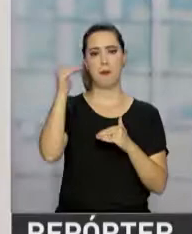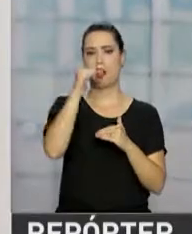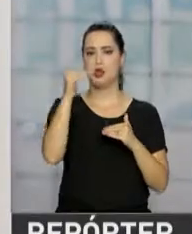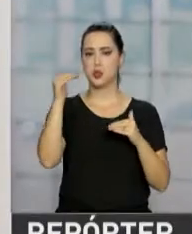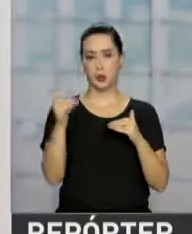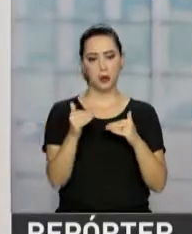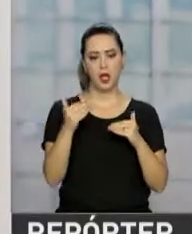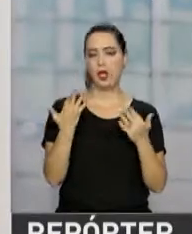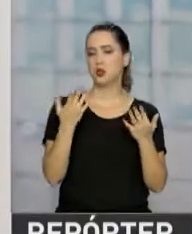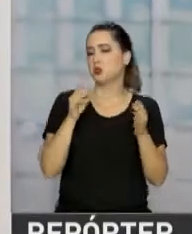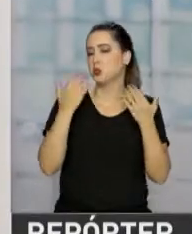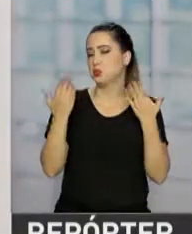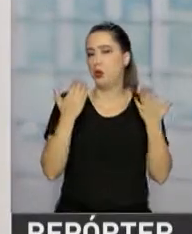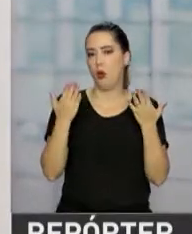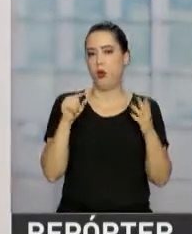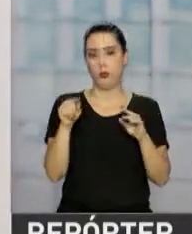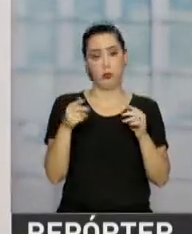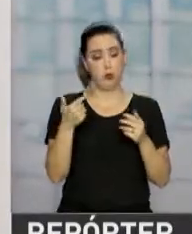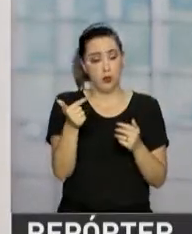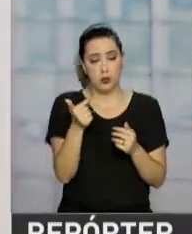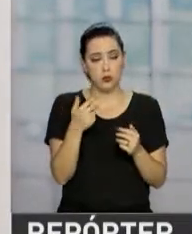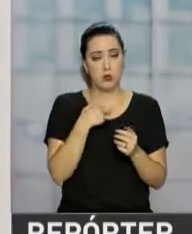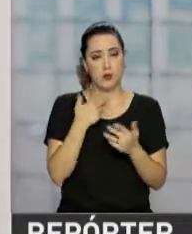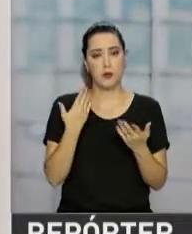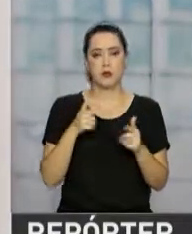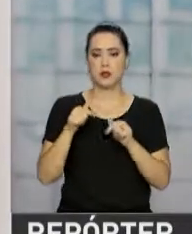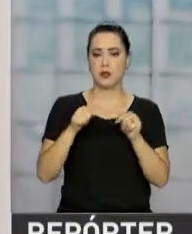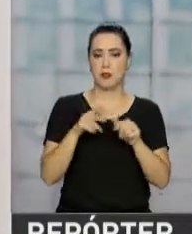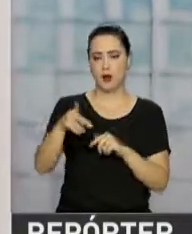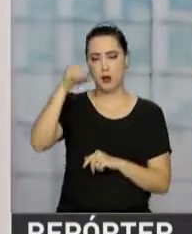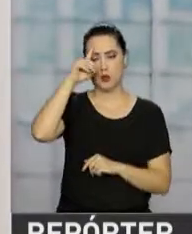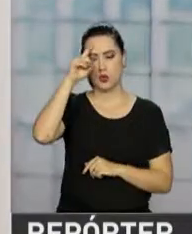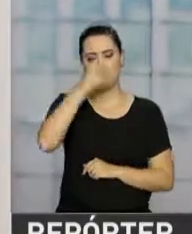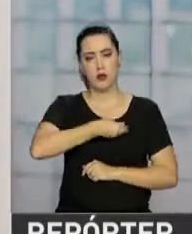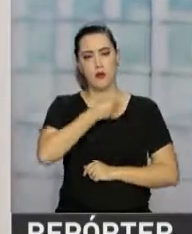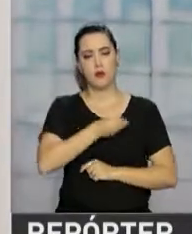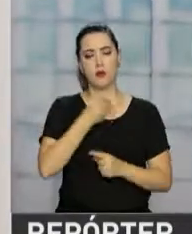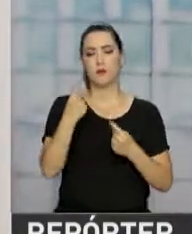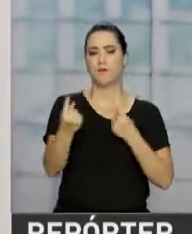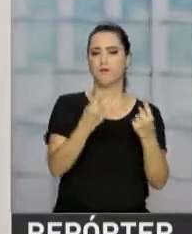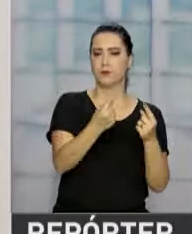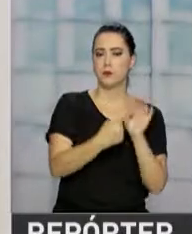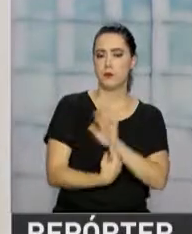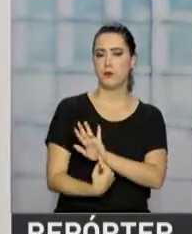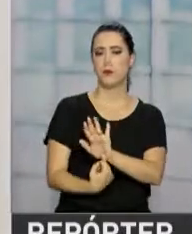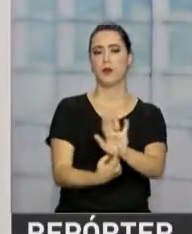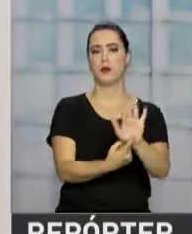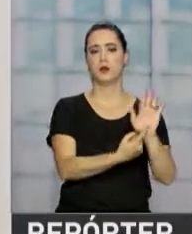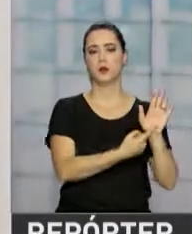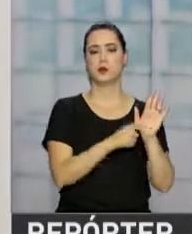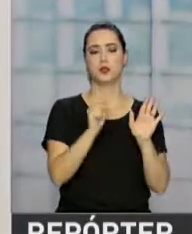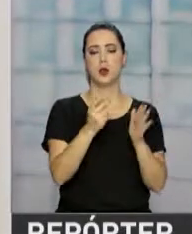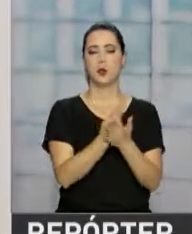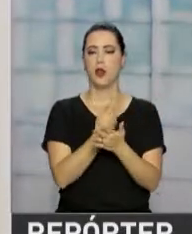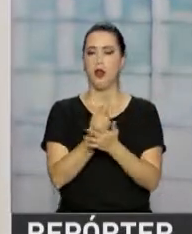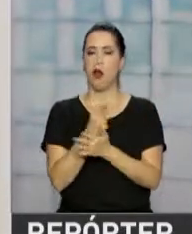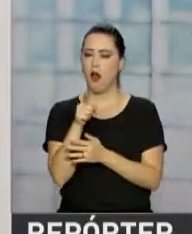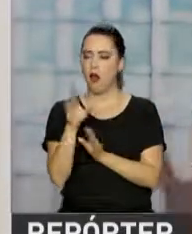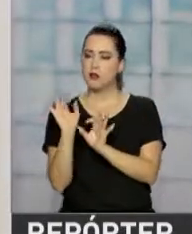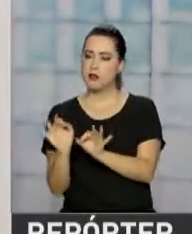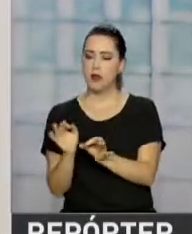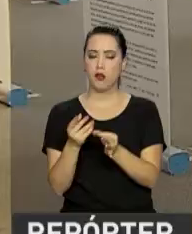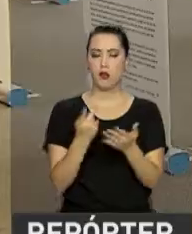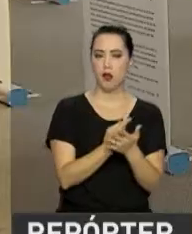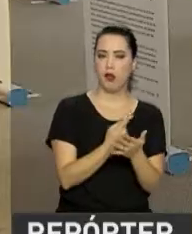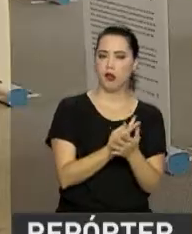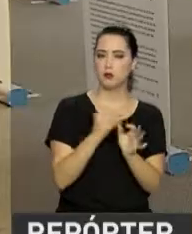então é isso que a gente consegue trabalhar são as ações do dia a dia deles indicando é o que é errado o que é certo e que